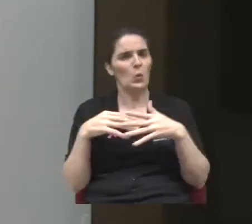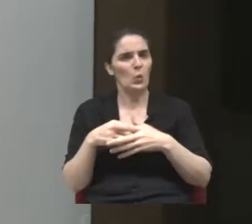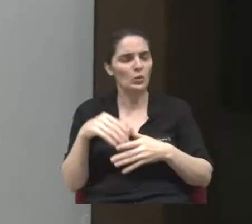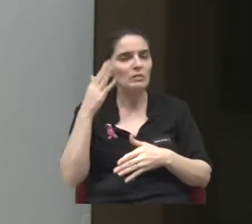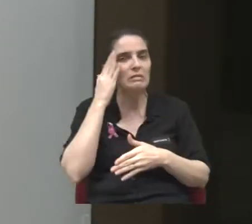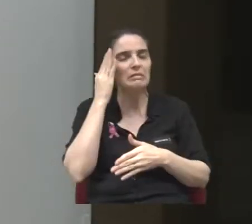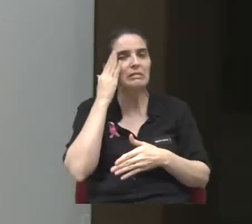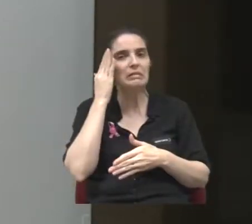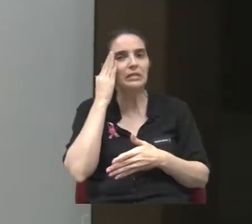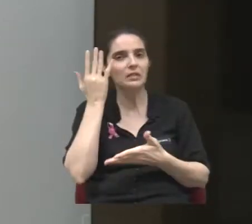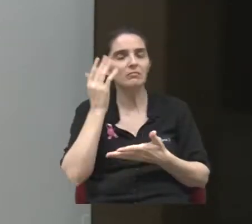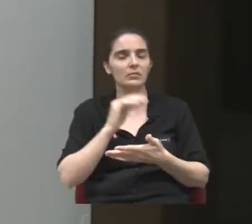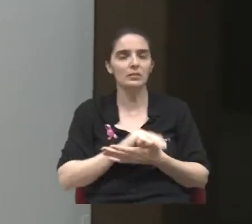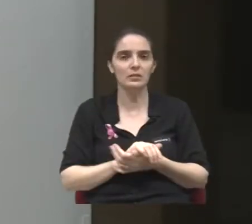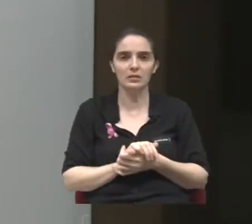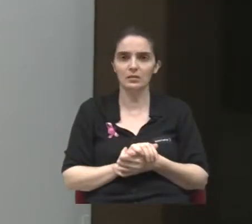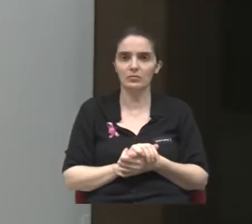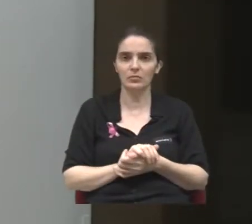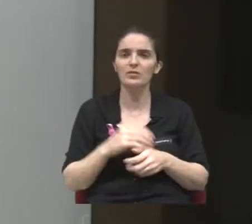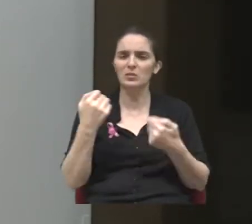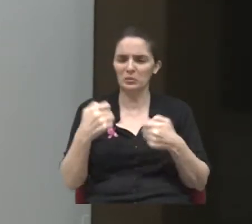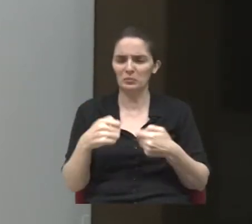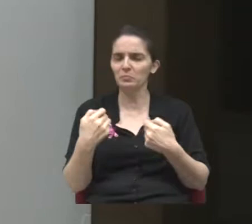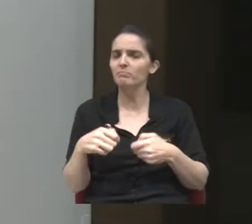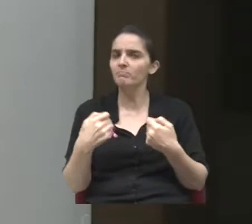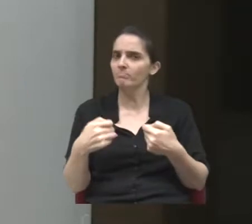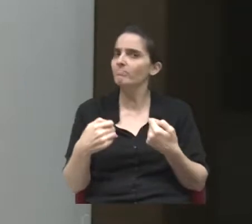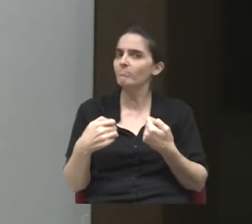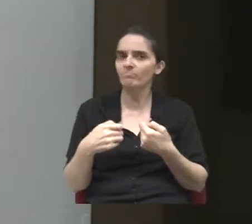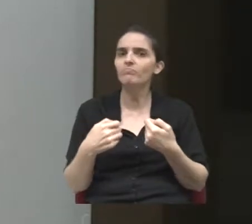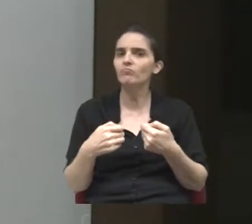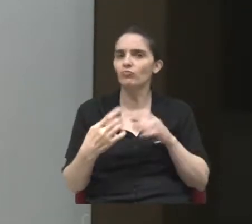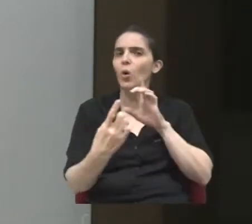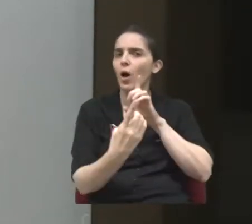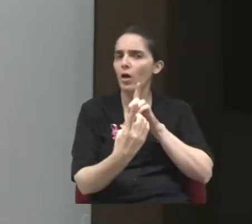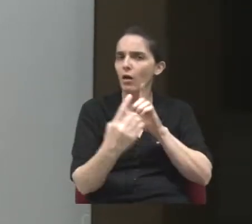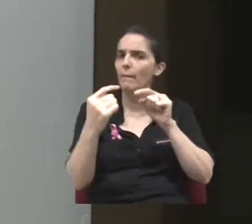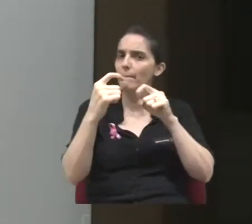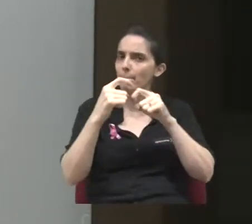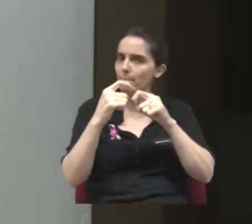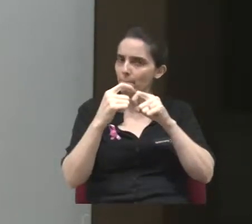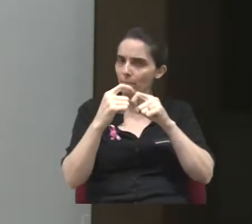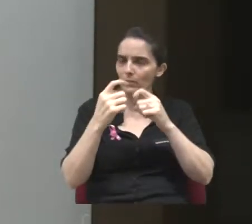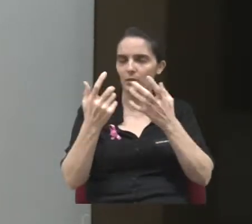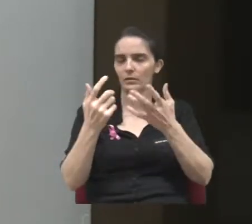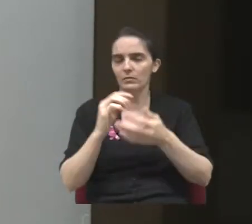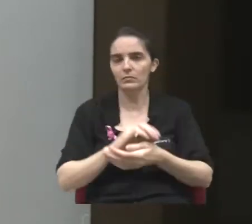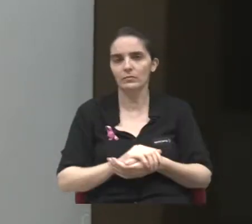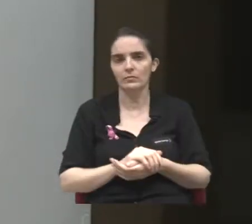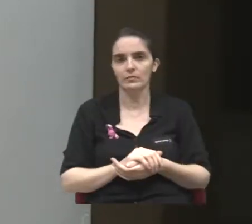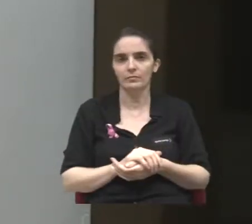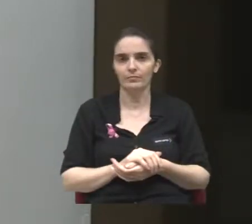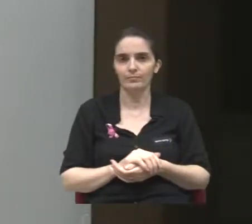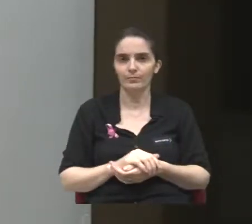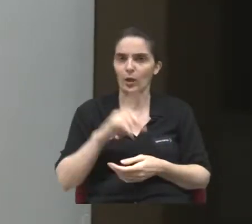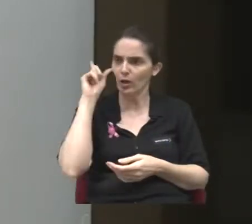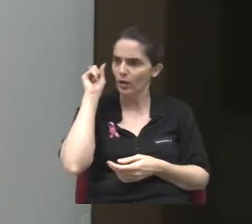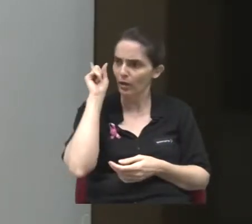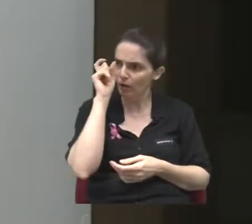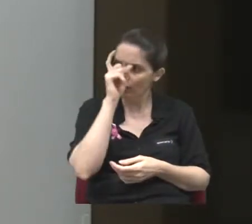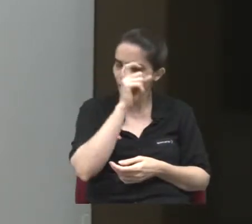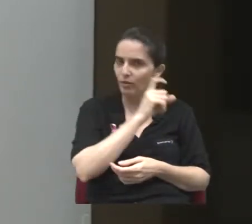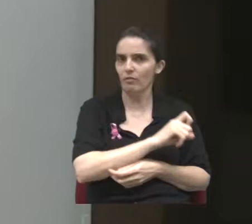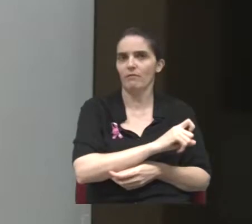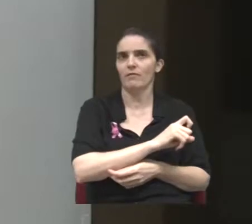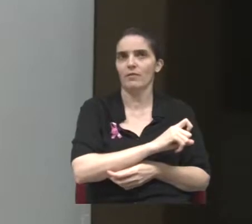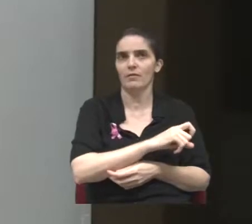nós precisamos de atendimento médico na cidade, como não é fácil conseguir. A vereadora Mayra vai